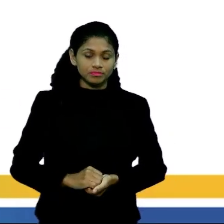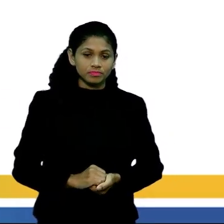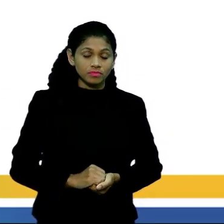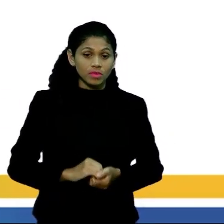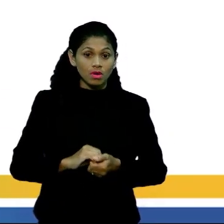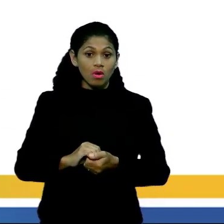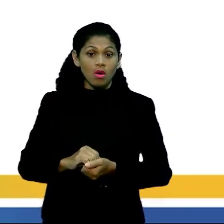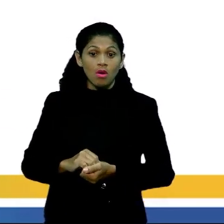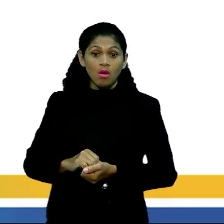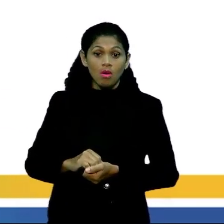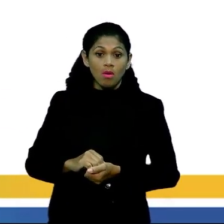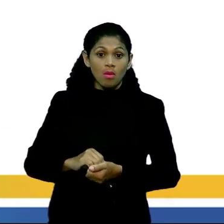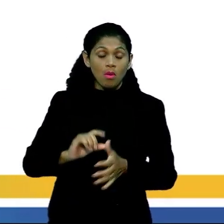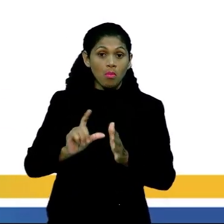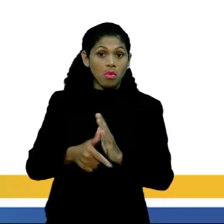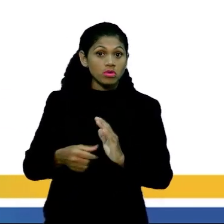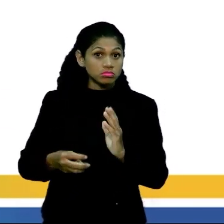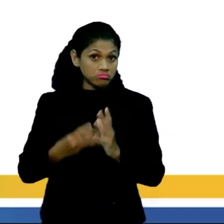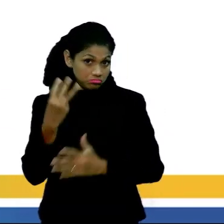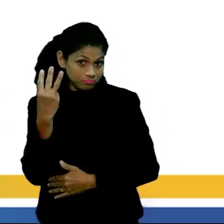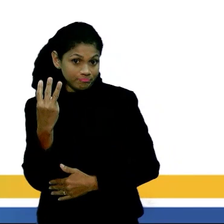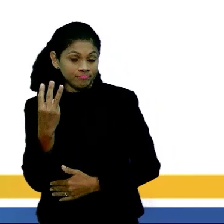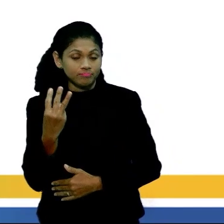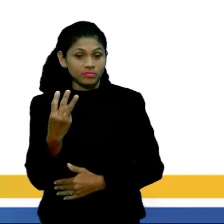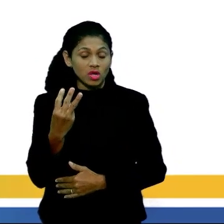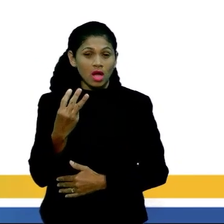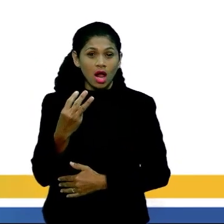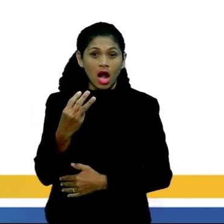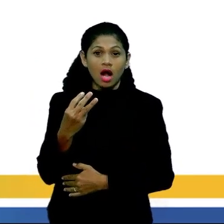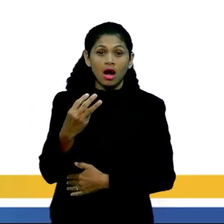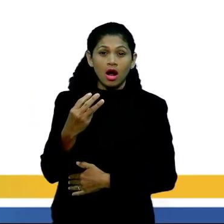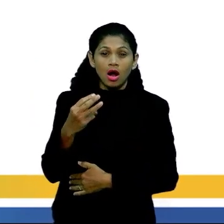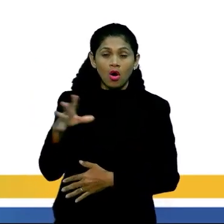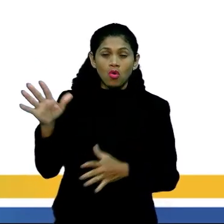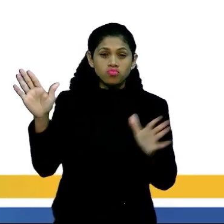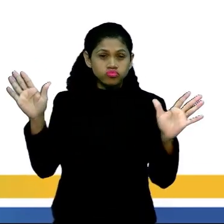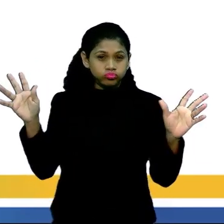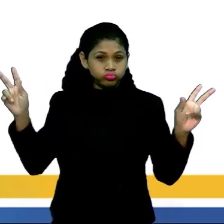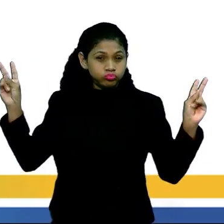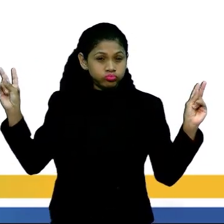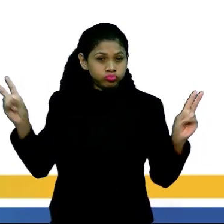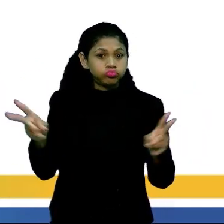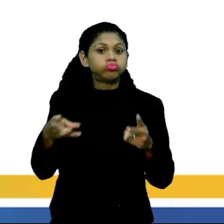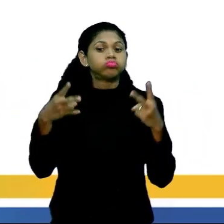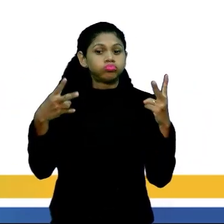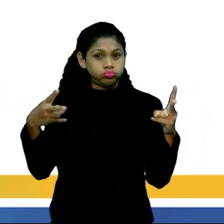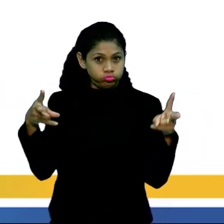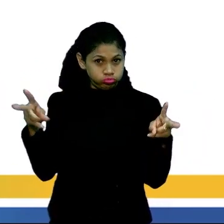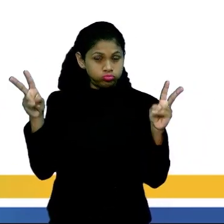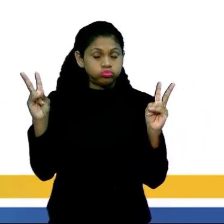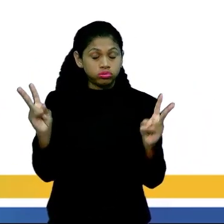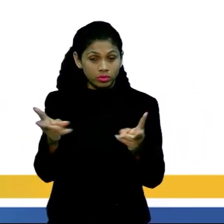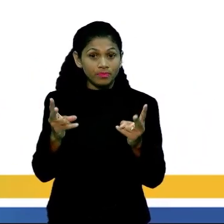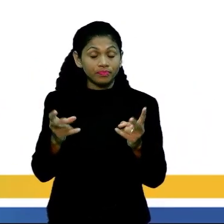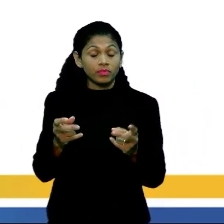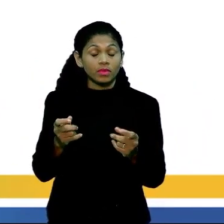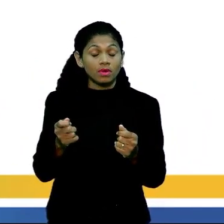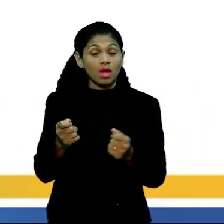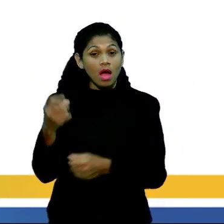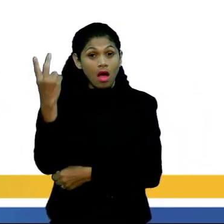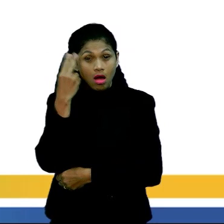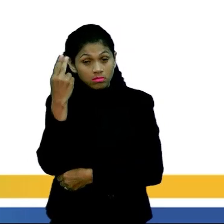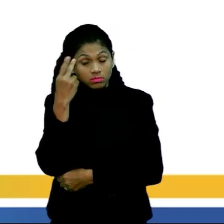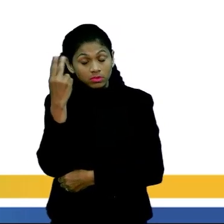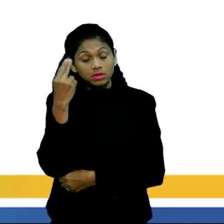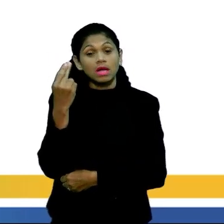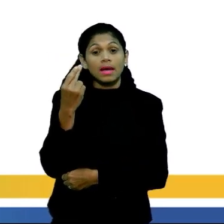Próximo processo é a ventilação. A ventilação ela é muito comum, utilizada para tirar a casca do arroz, a casca do